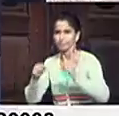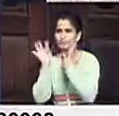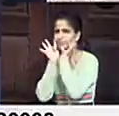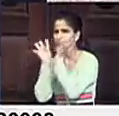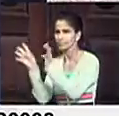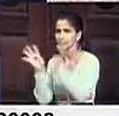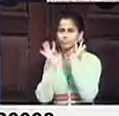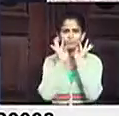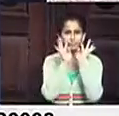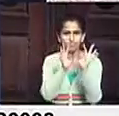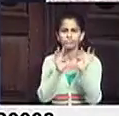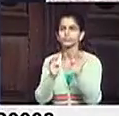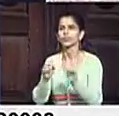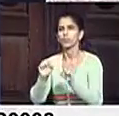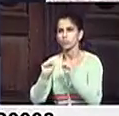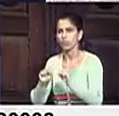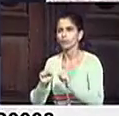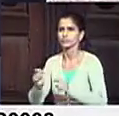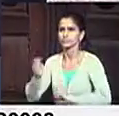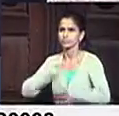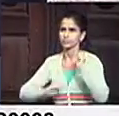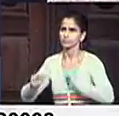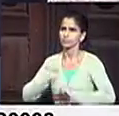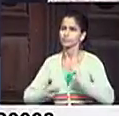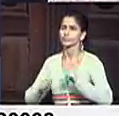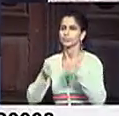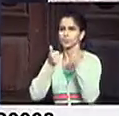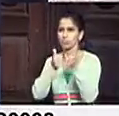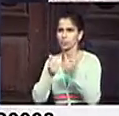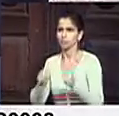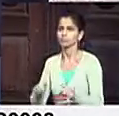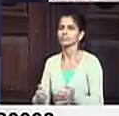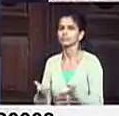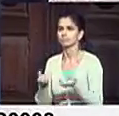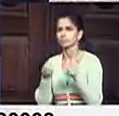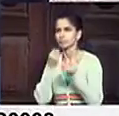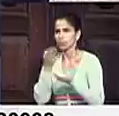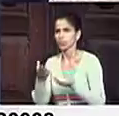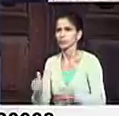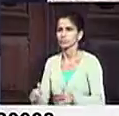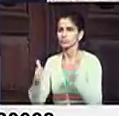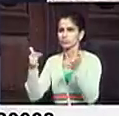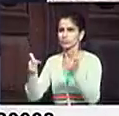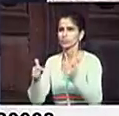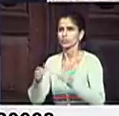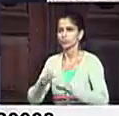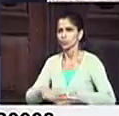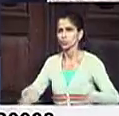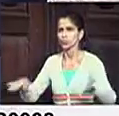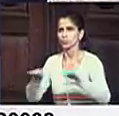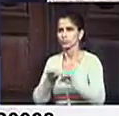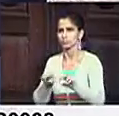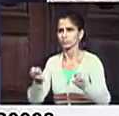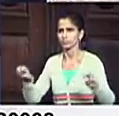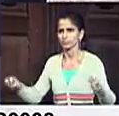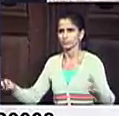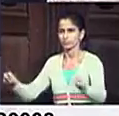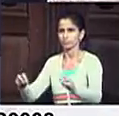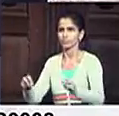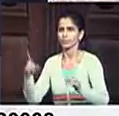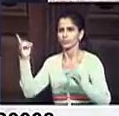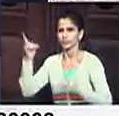se faça uma boa administração nessa casa. Boa sorte para o senhor, senhor presidente. Boa sorte para toda a mesa. E que a gente